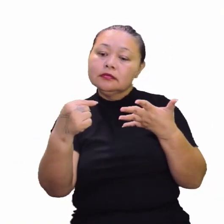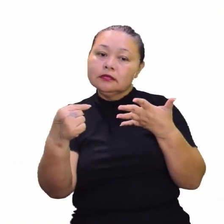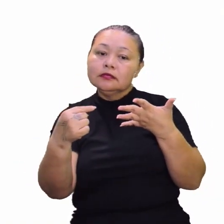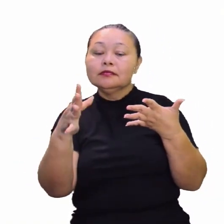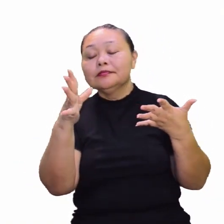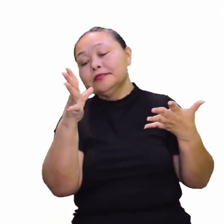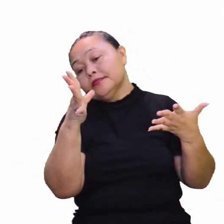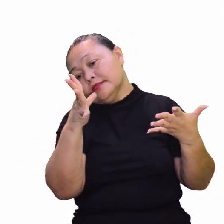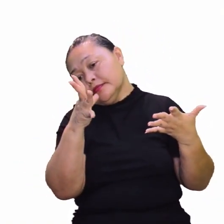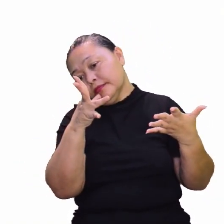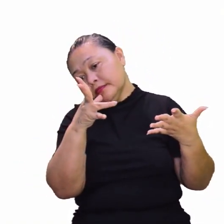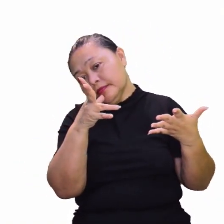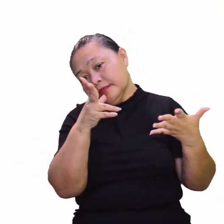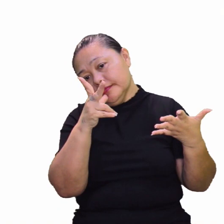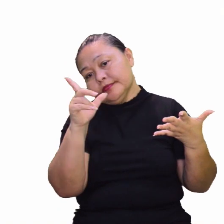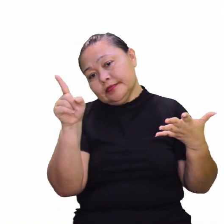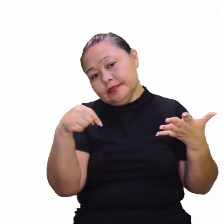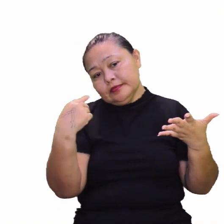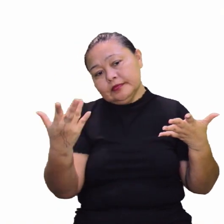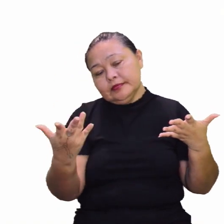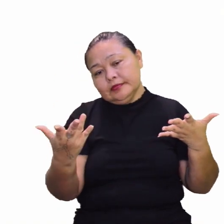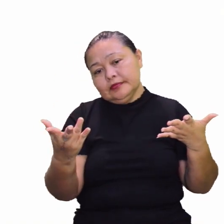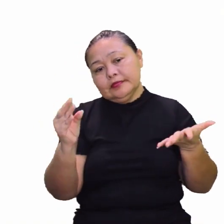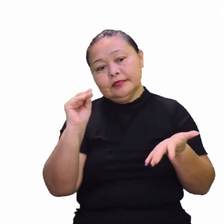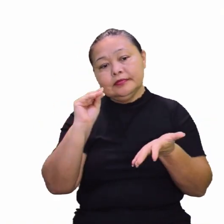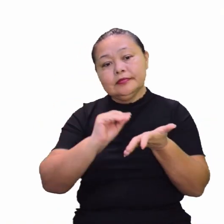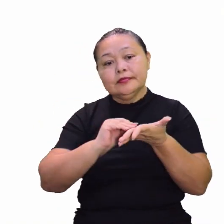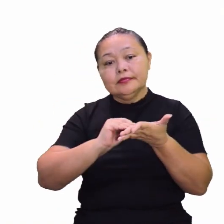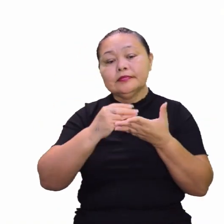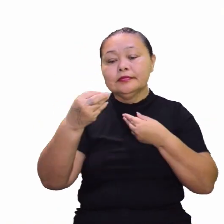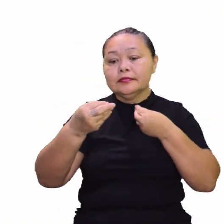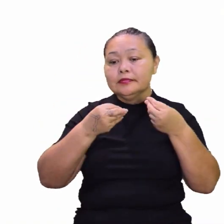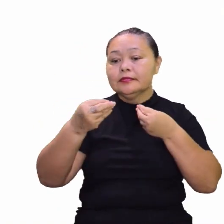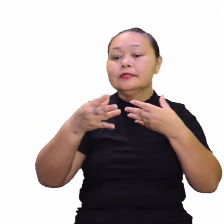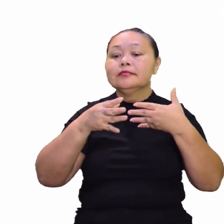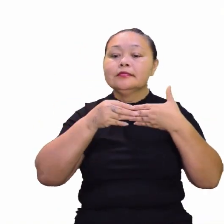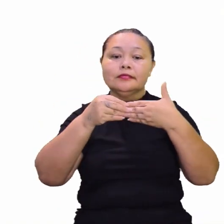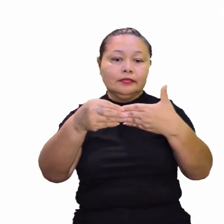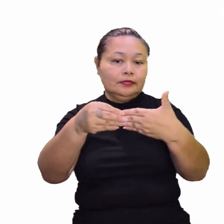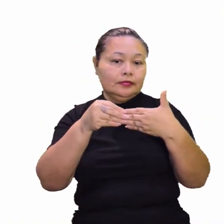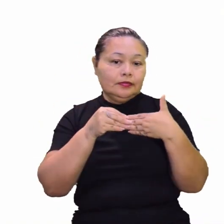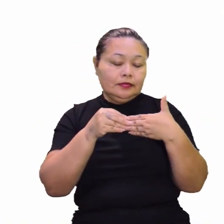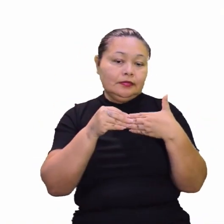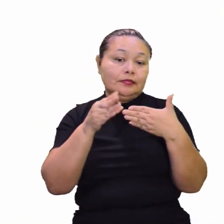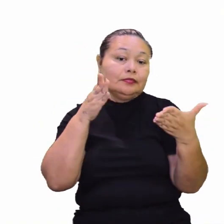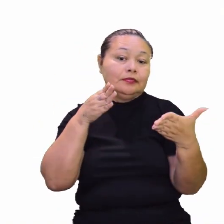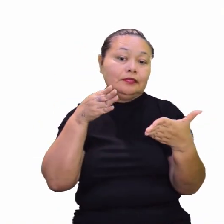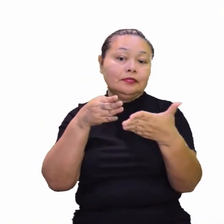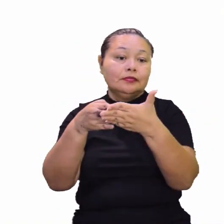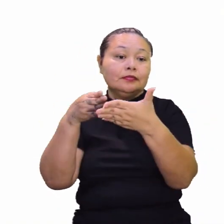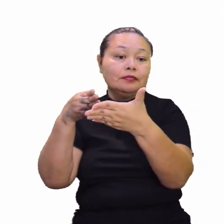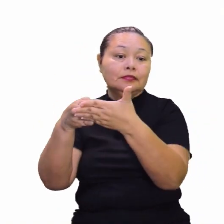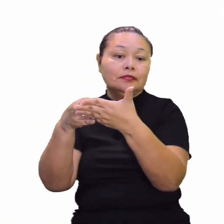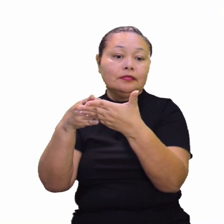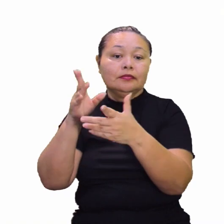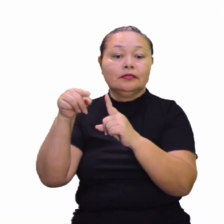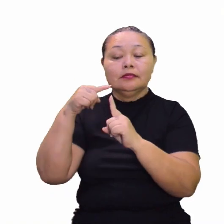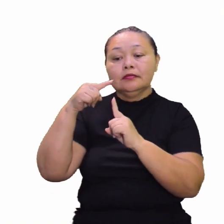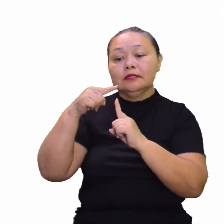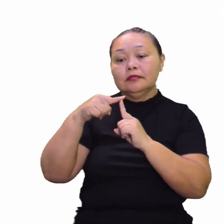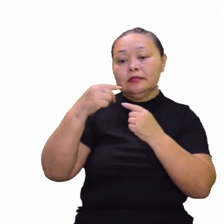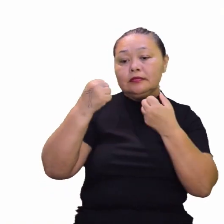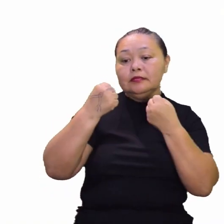A lentidão, como o Rogério falou, a falta de flexibilidade no transporte. Elas são